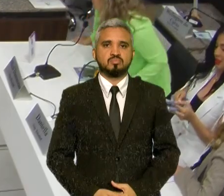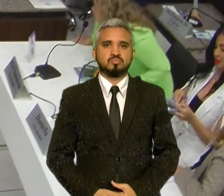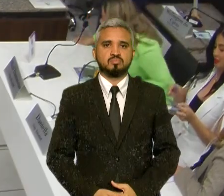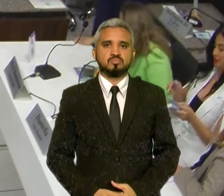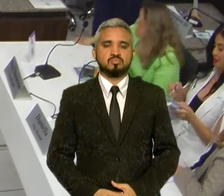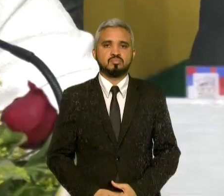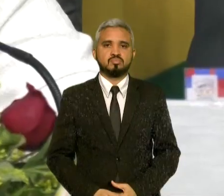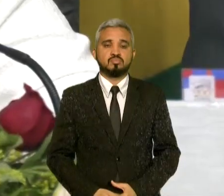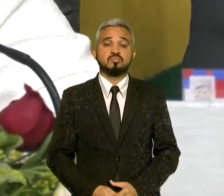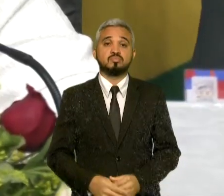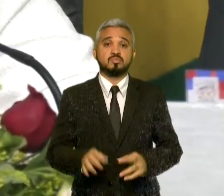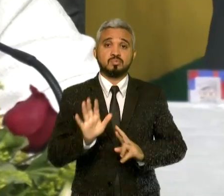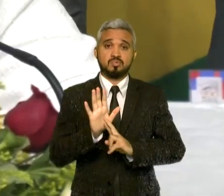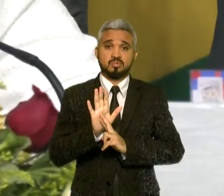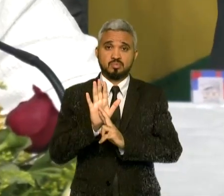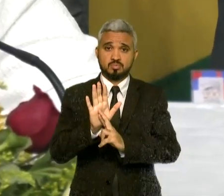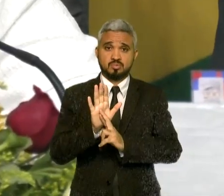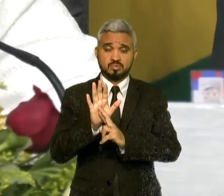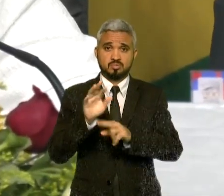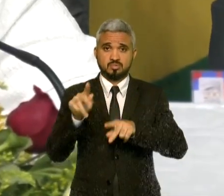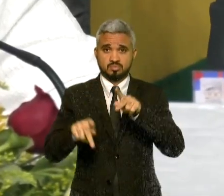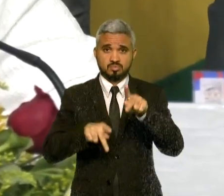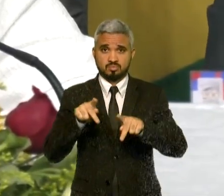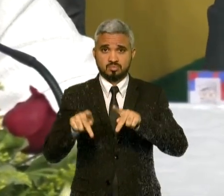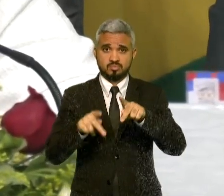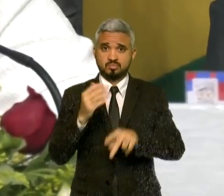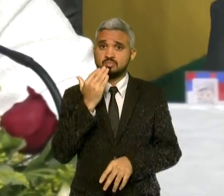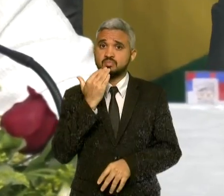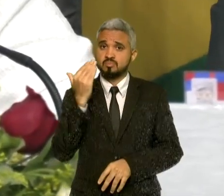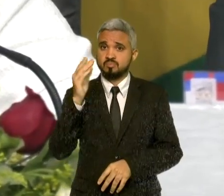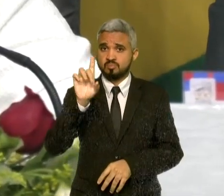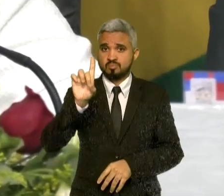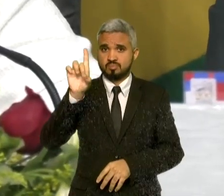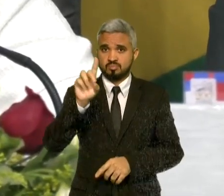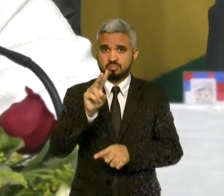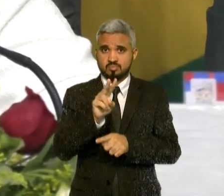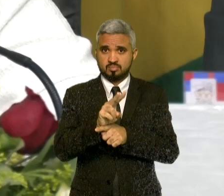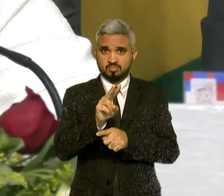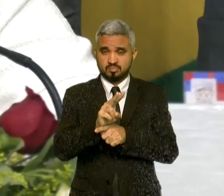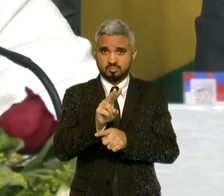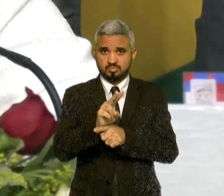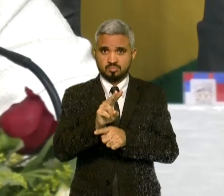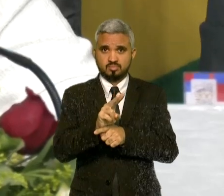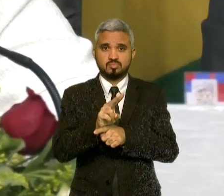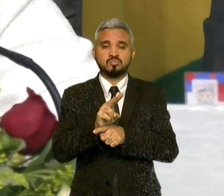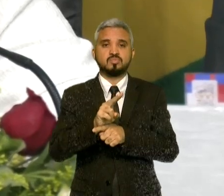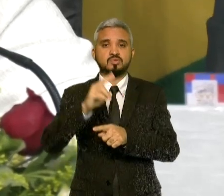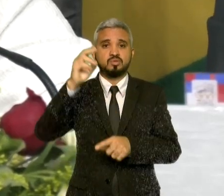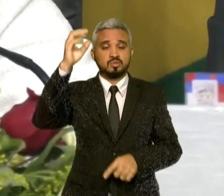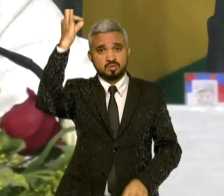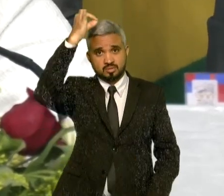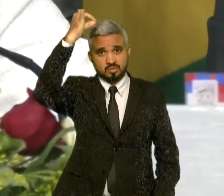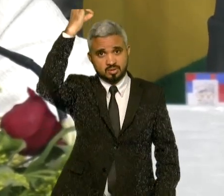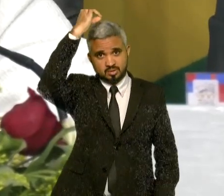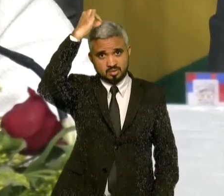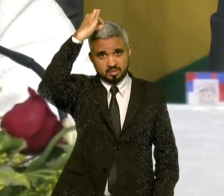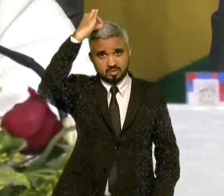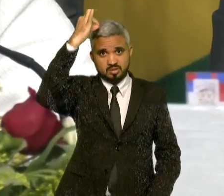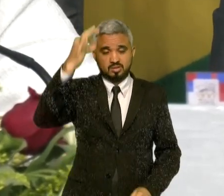Em nome do povo, invocando a proteção de Deus e a luz do Divino Espírito